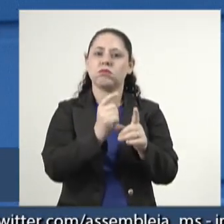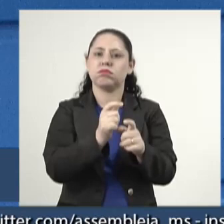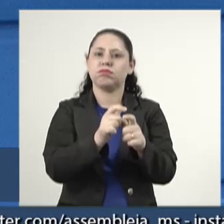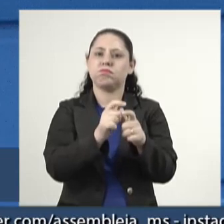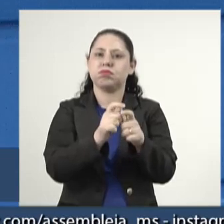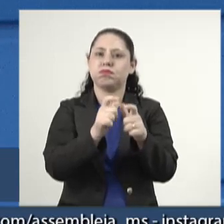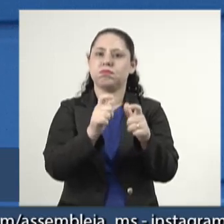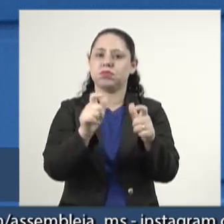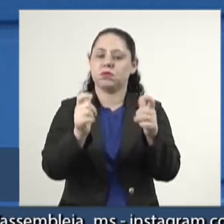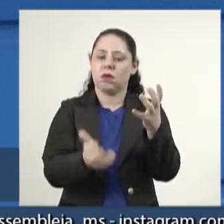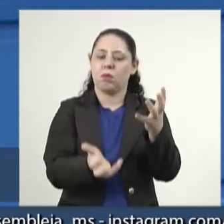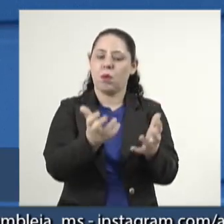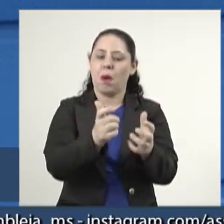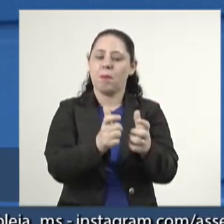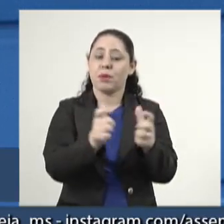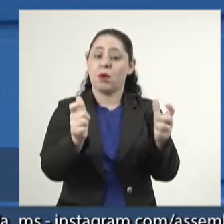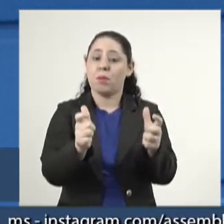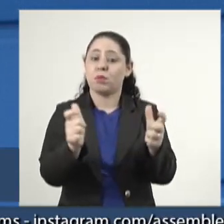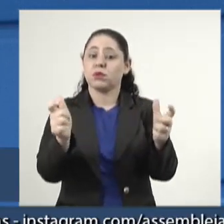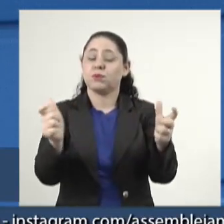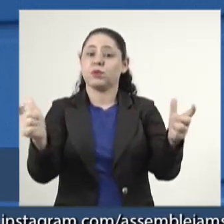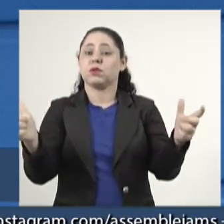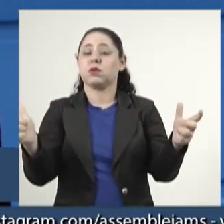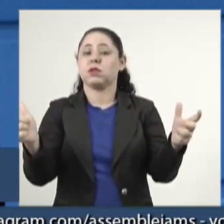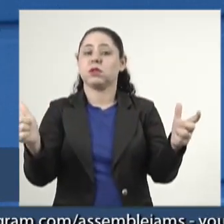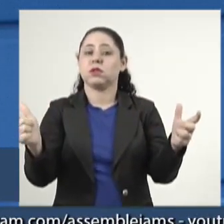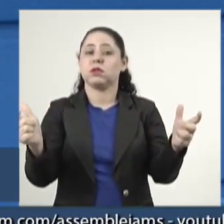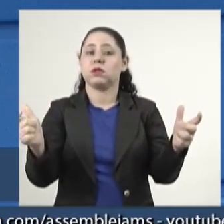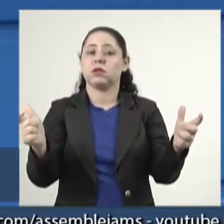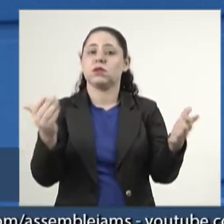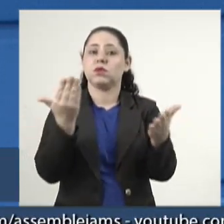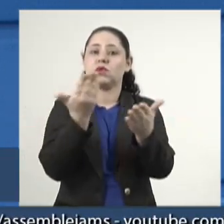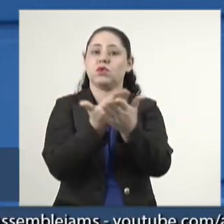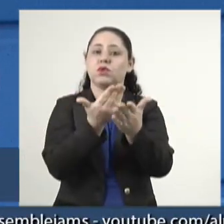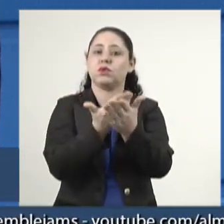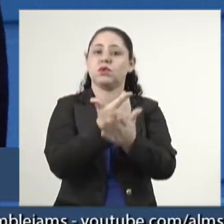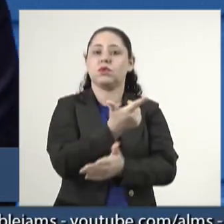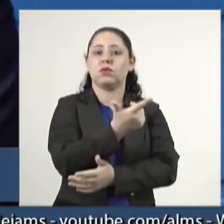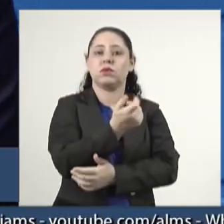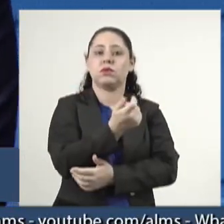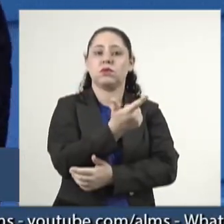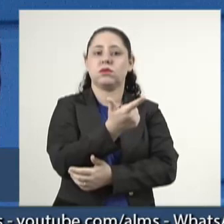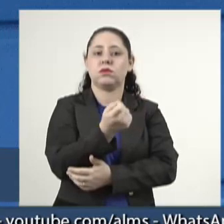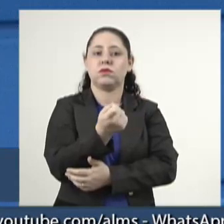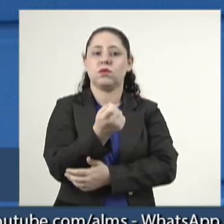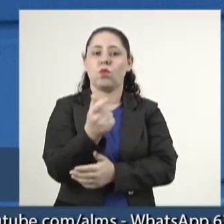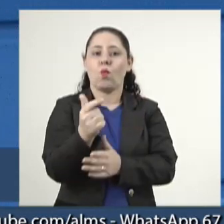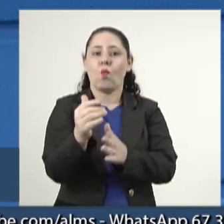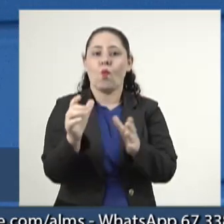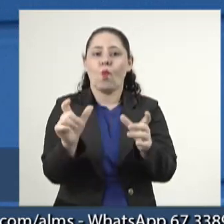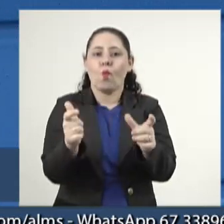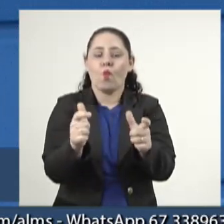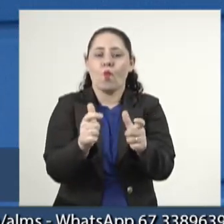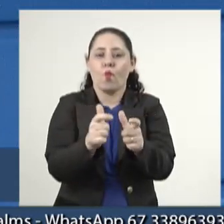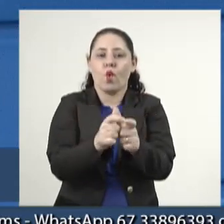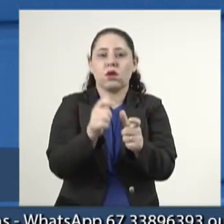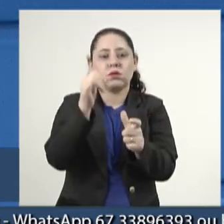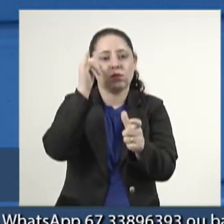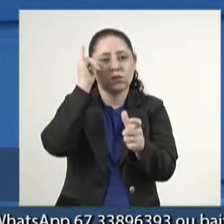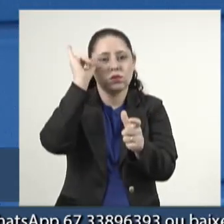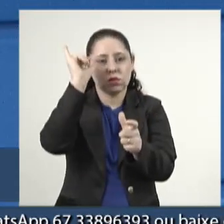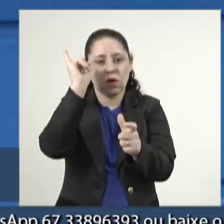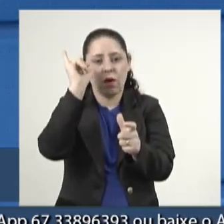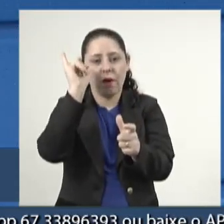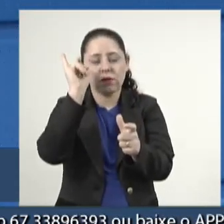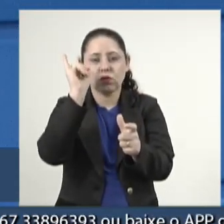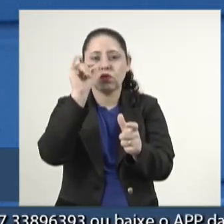das queimadas no Pantanal, especialmente na conclusão do seu estudo em 2020, se dá pela diminuição do rebanho, exatamente